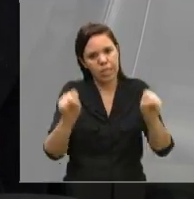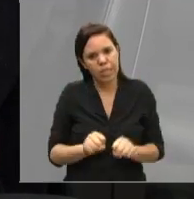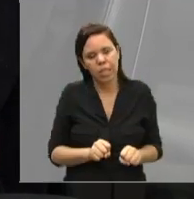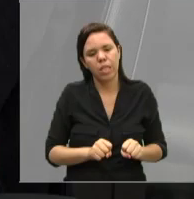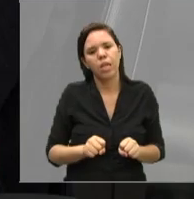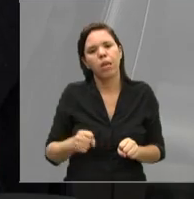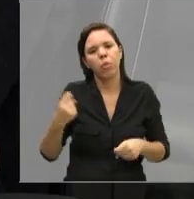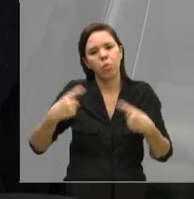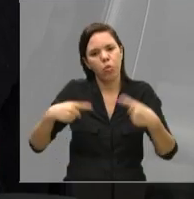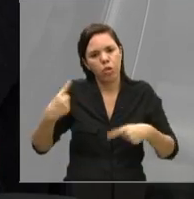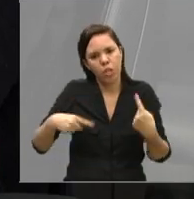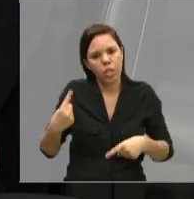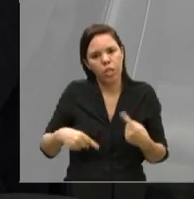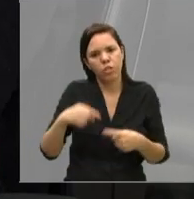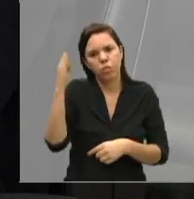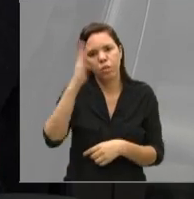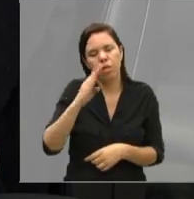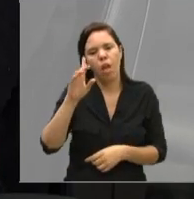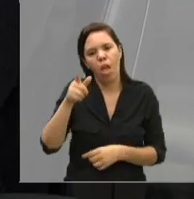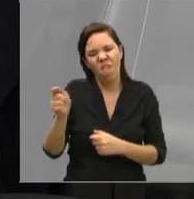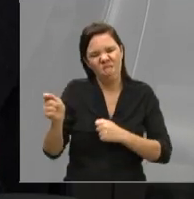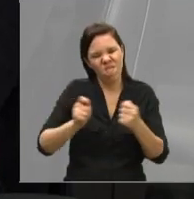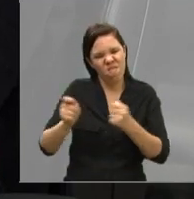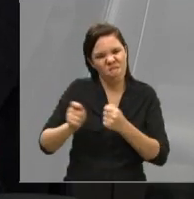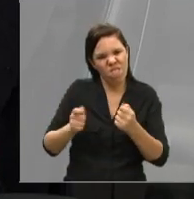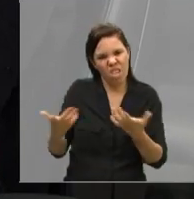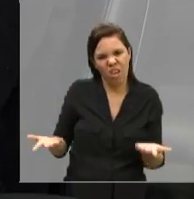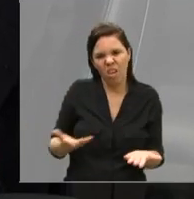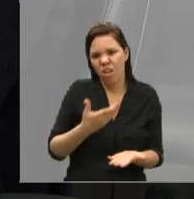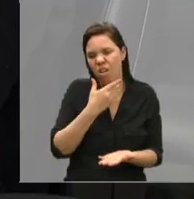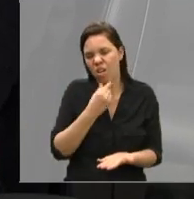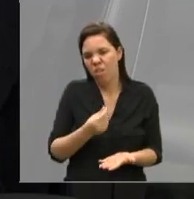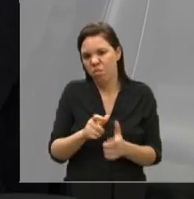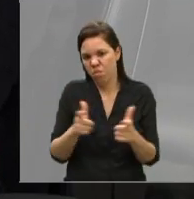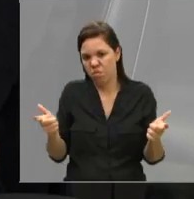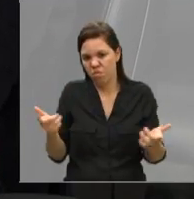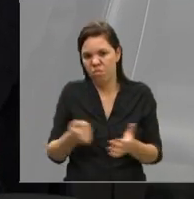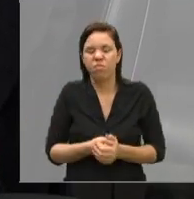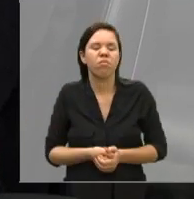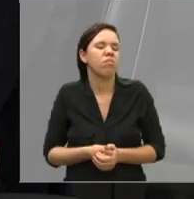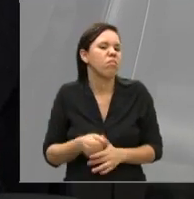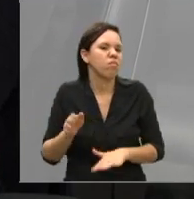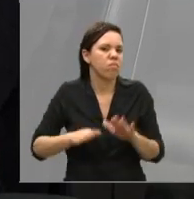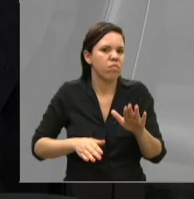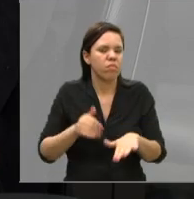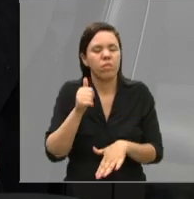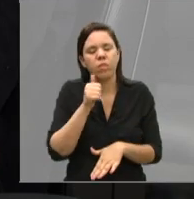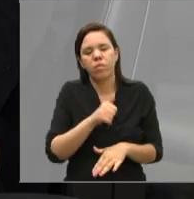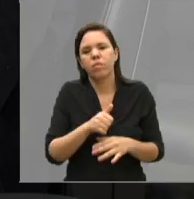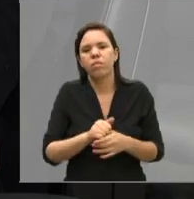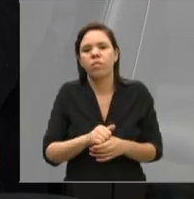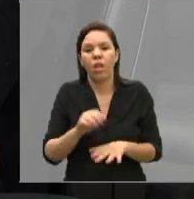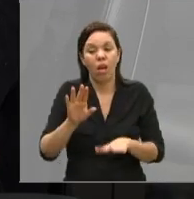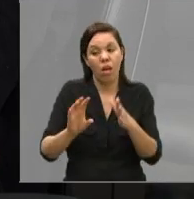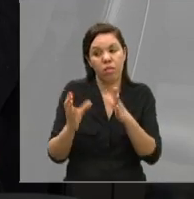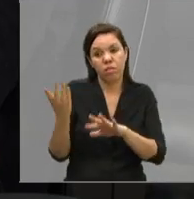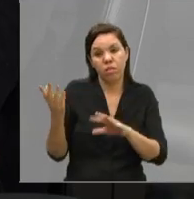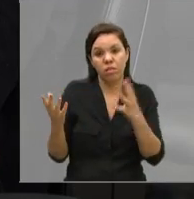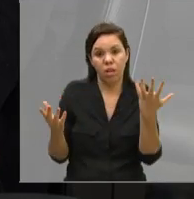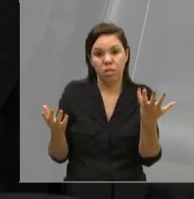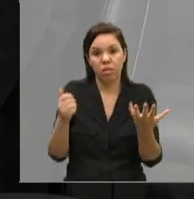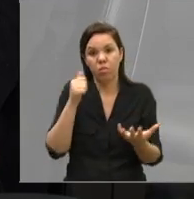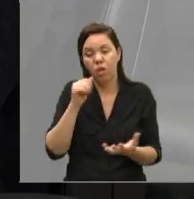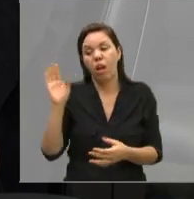brasileiro, a maioria dos partidos são controlados pelos homens, né? Então tem muitas vezes que muitas ocasiões as mulheres